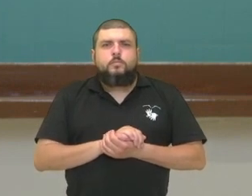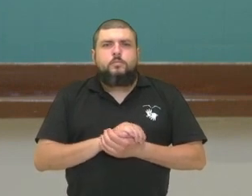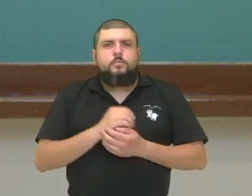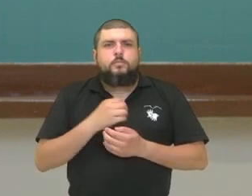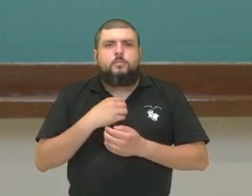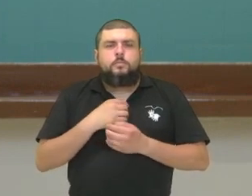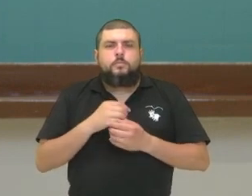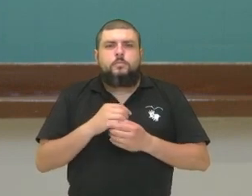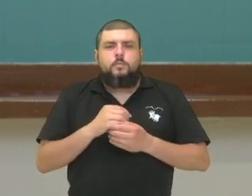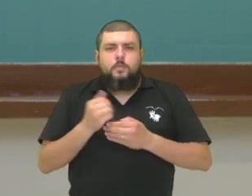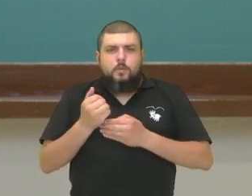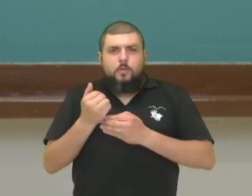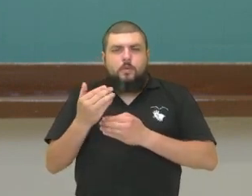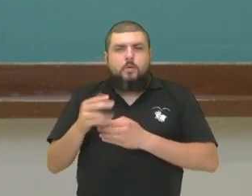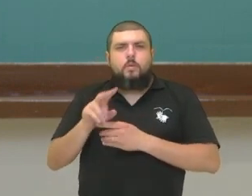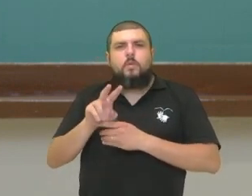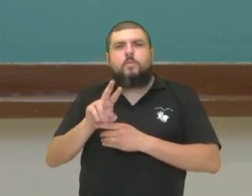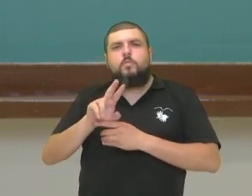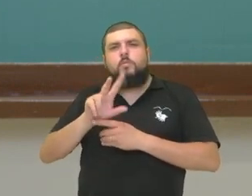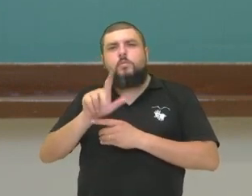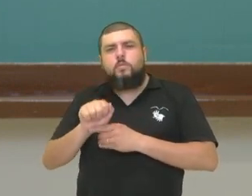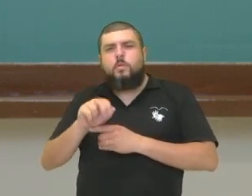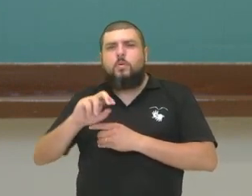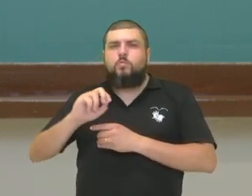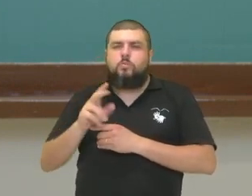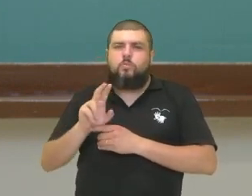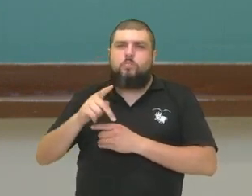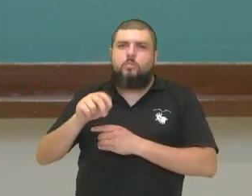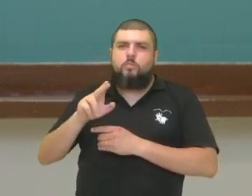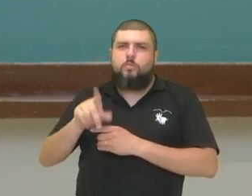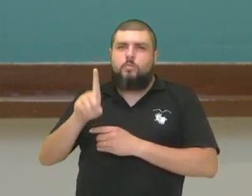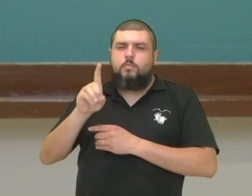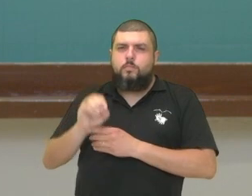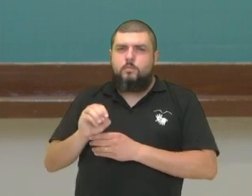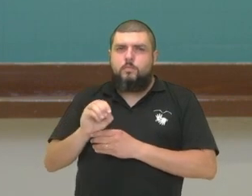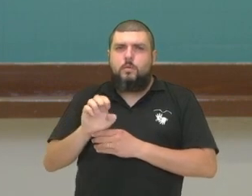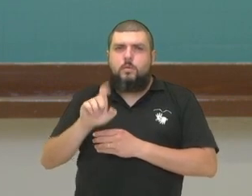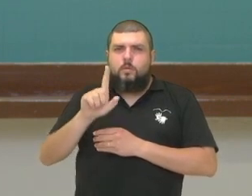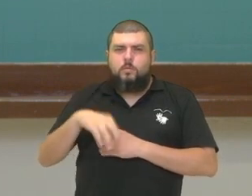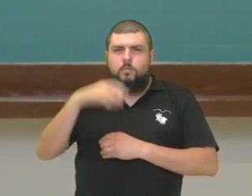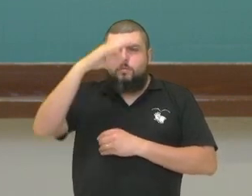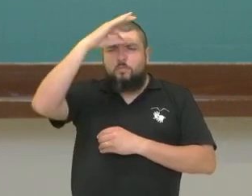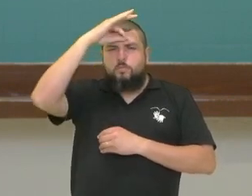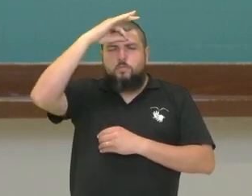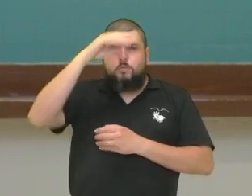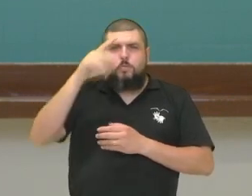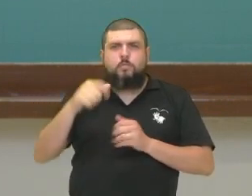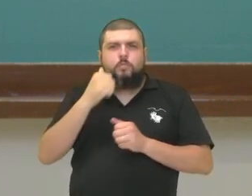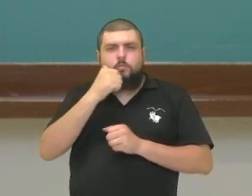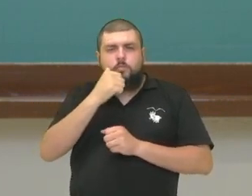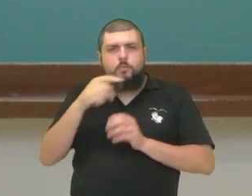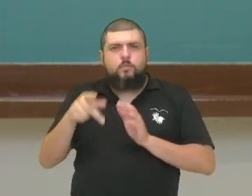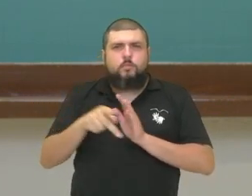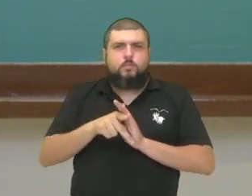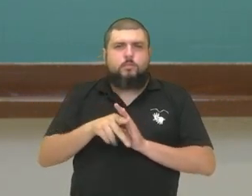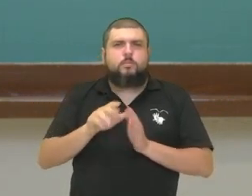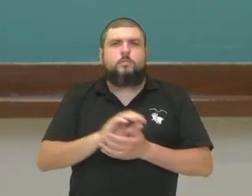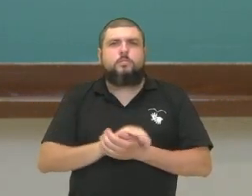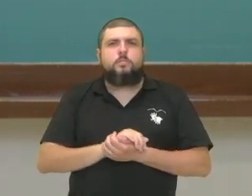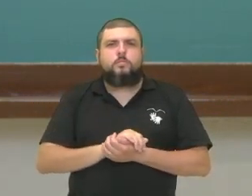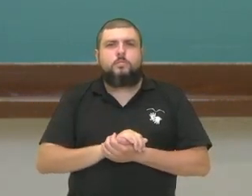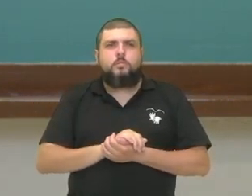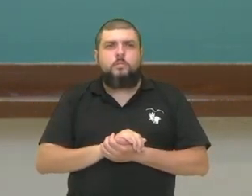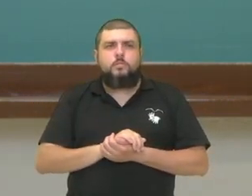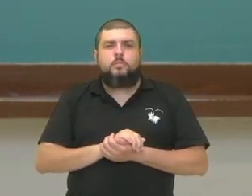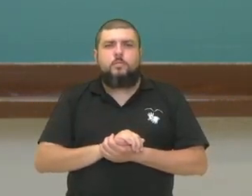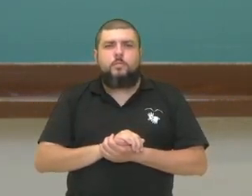externa é chamada de vulva ou pudendo né é a parte externa dos órgãos genitais femininos o que que ele é formado